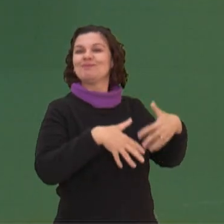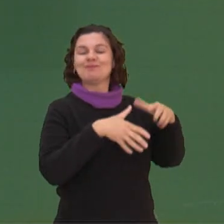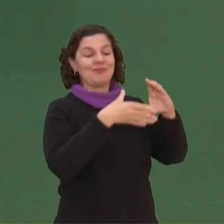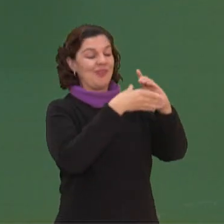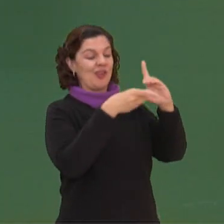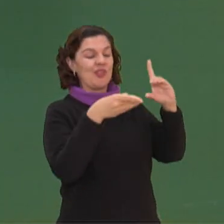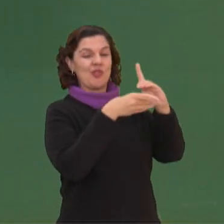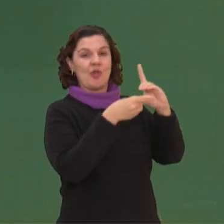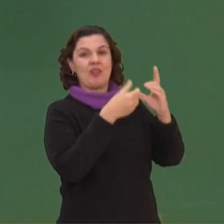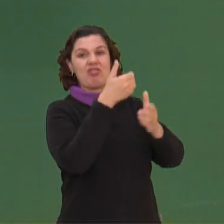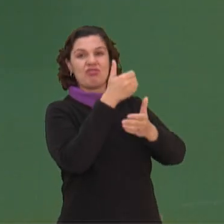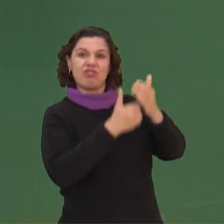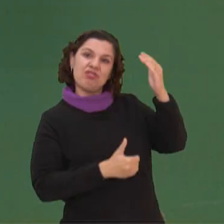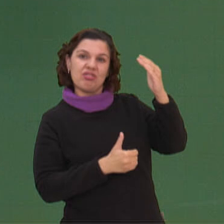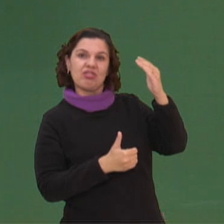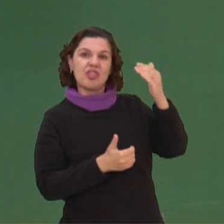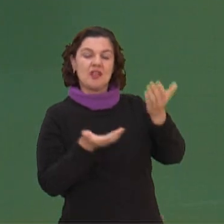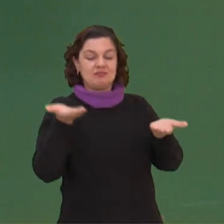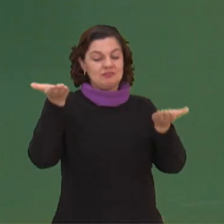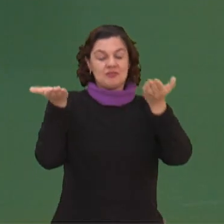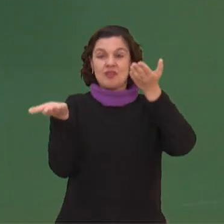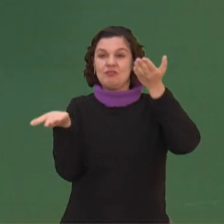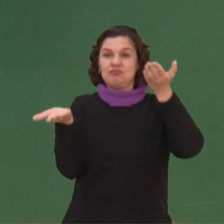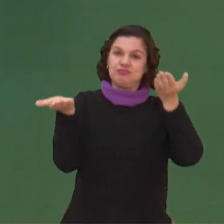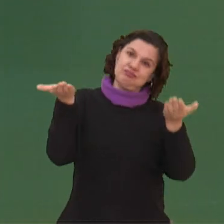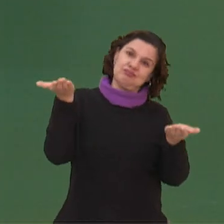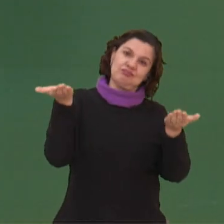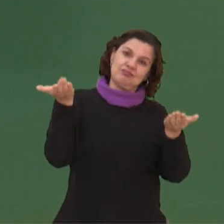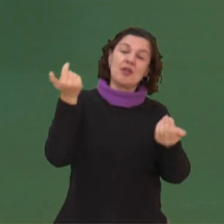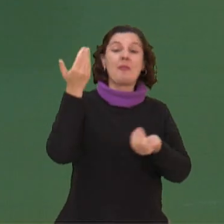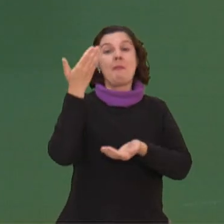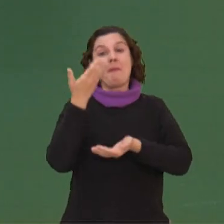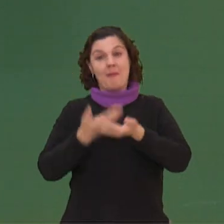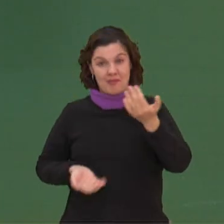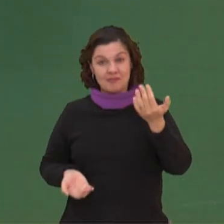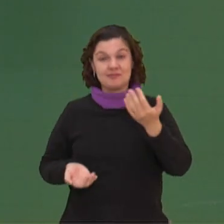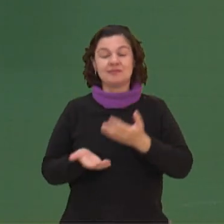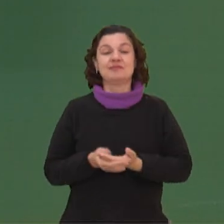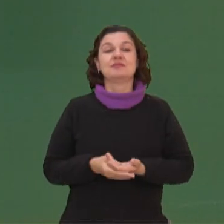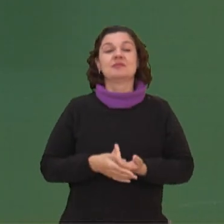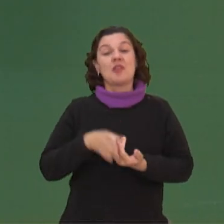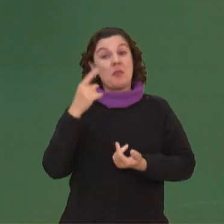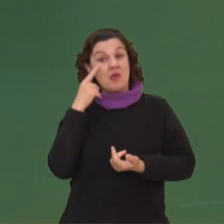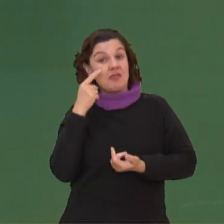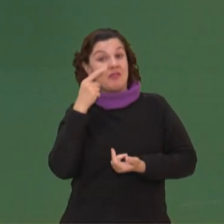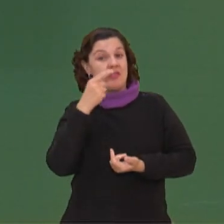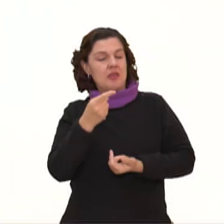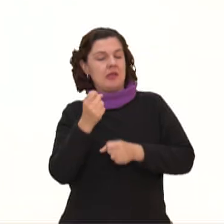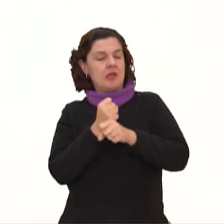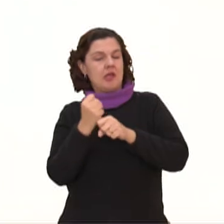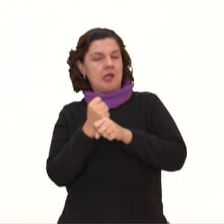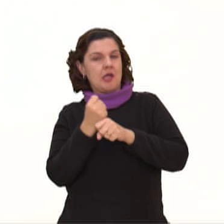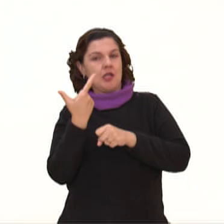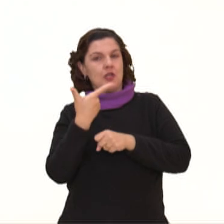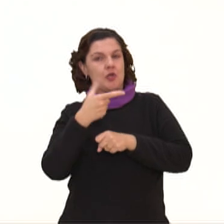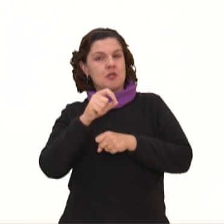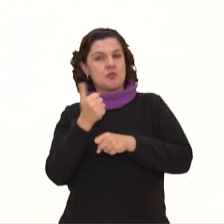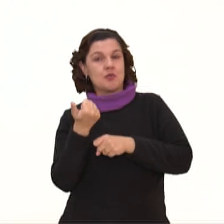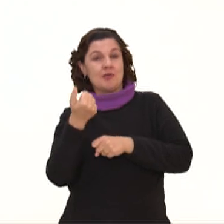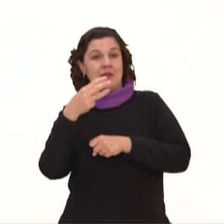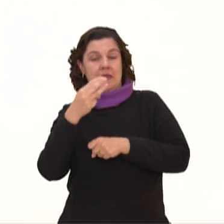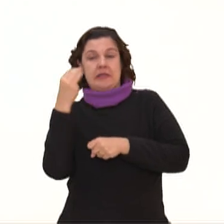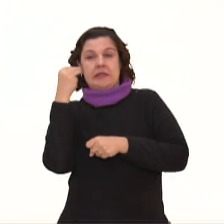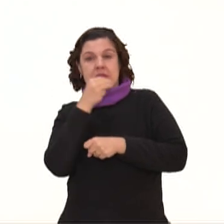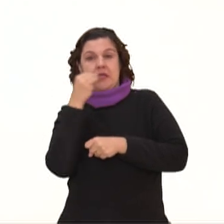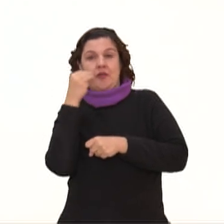deixa um déficit na nossa balança e você consegue perceber que em 2013 nós tivemos um longo período de